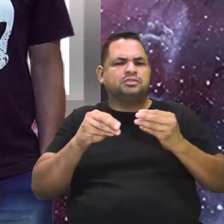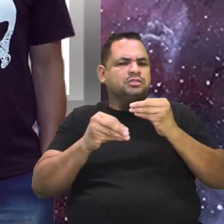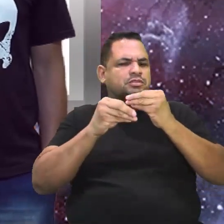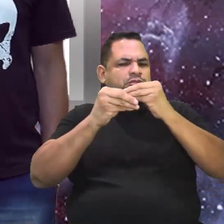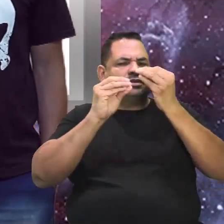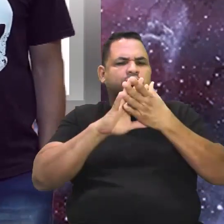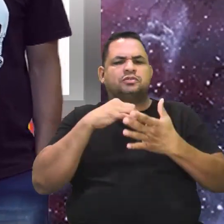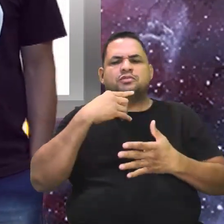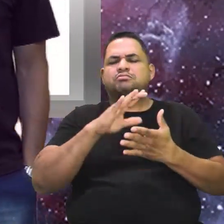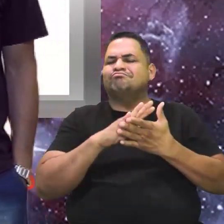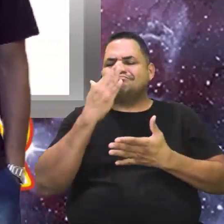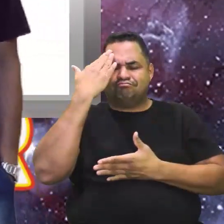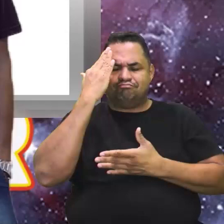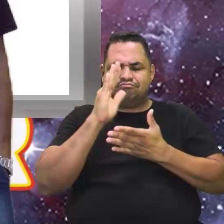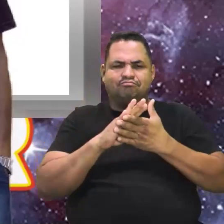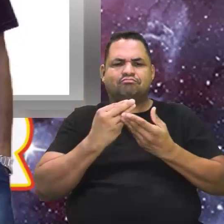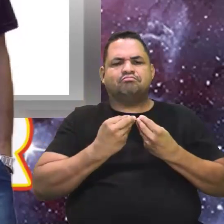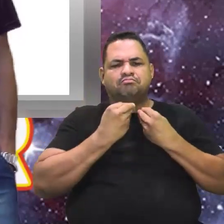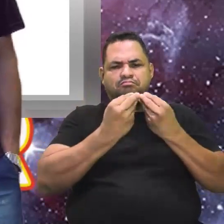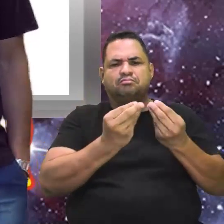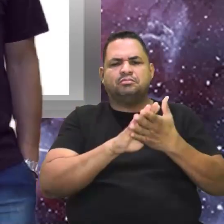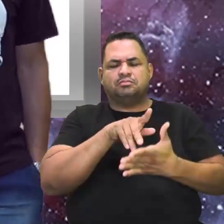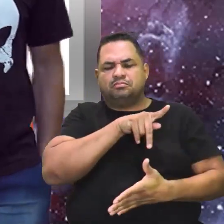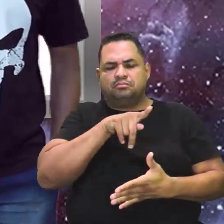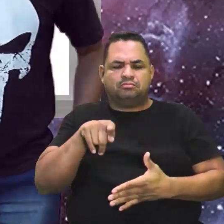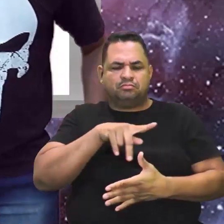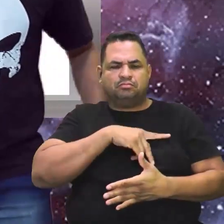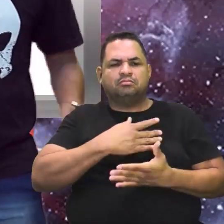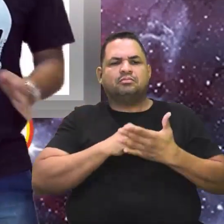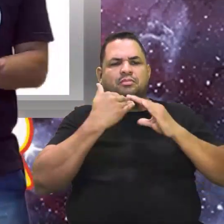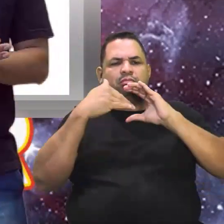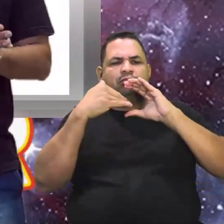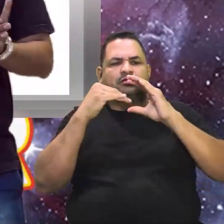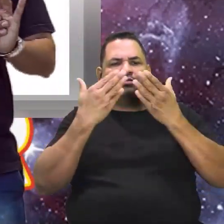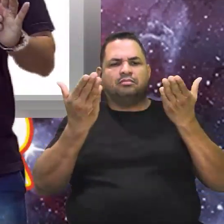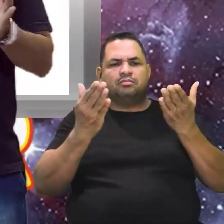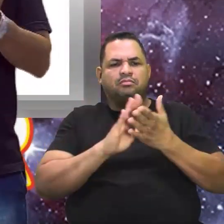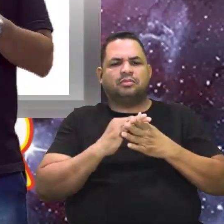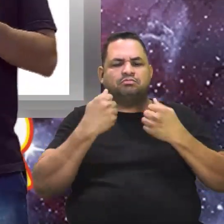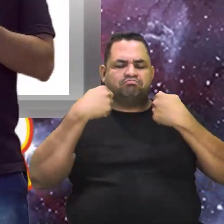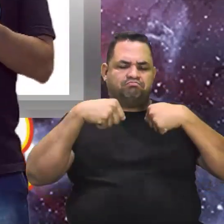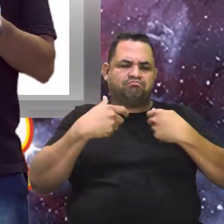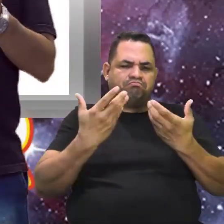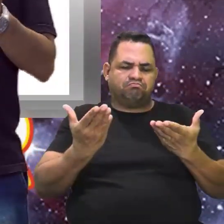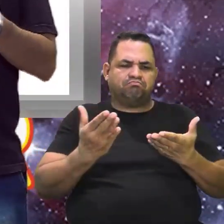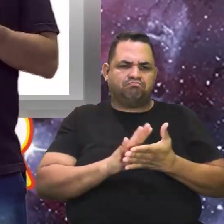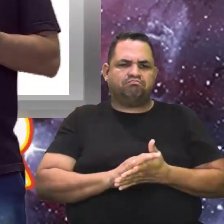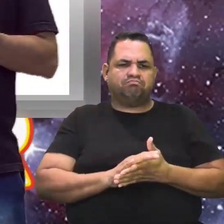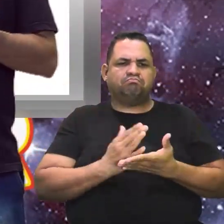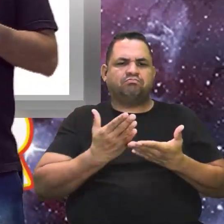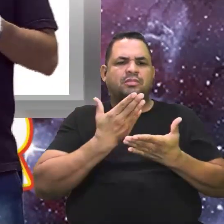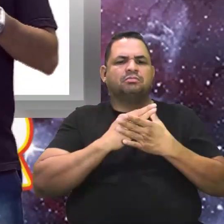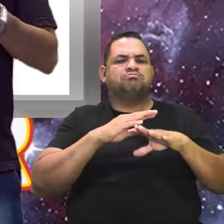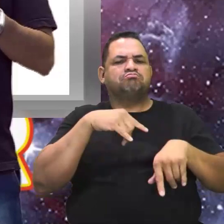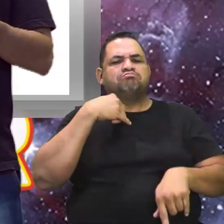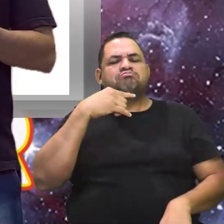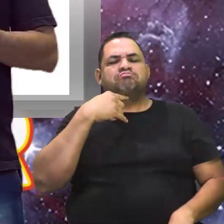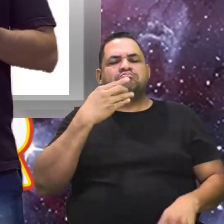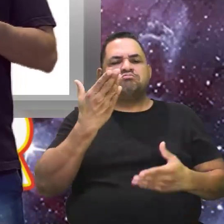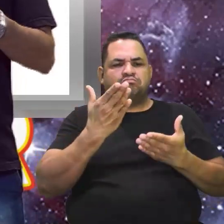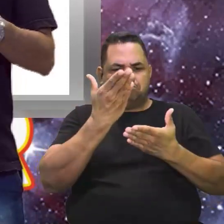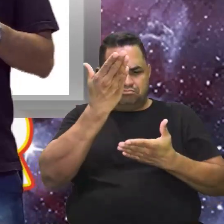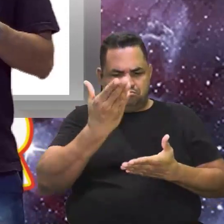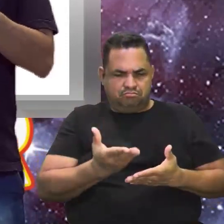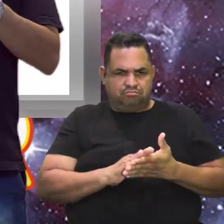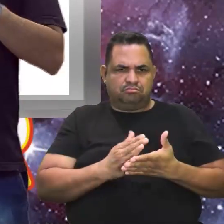dúvida. Você não está entendendo o assunto, pede pro professor presencial, mandar uma mensagem pra gente, que a gente vai fazer o possível para sanar a sua dúvida